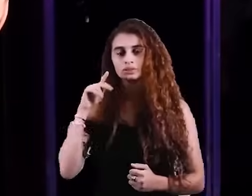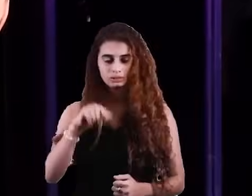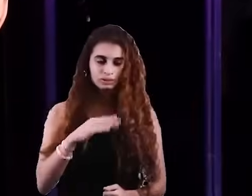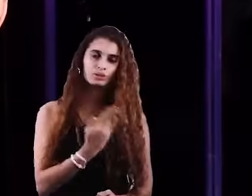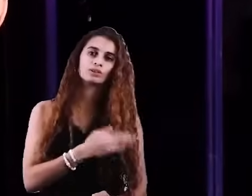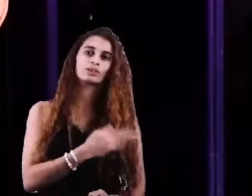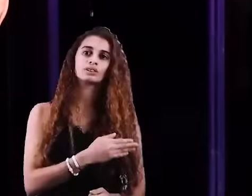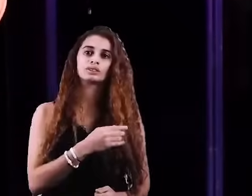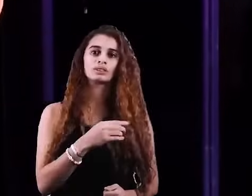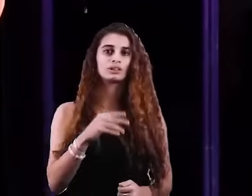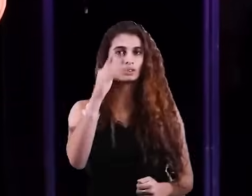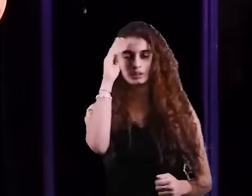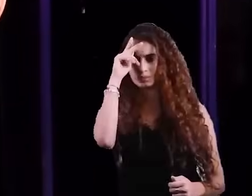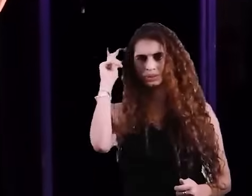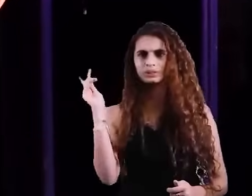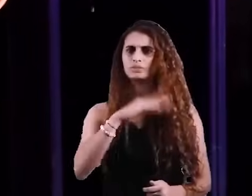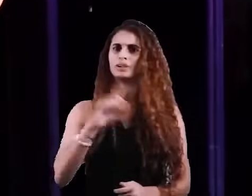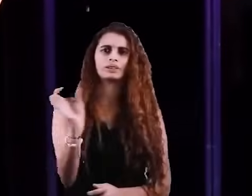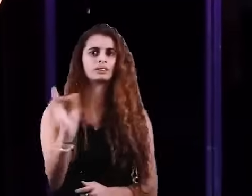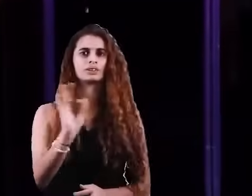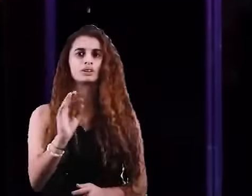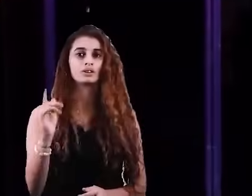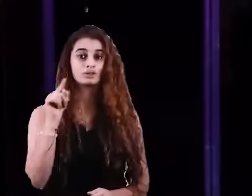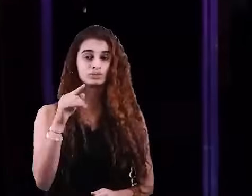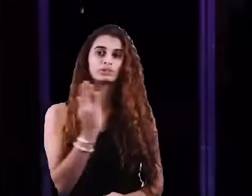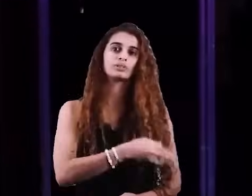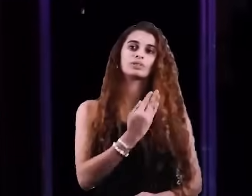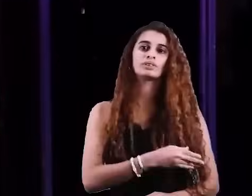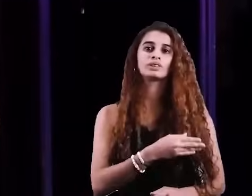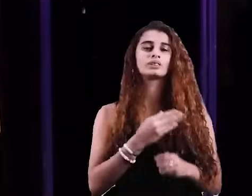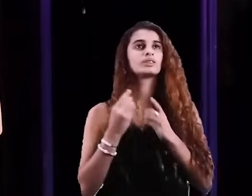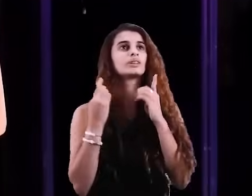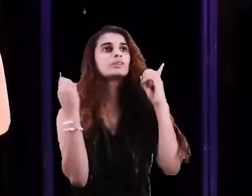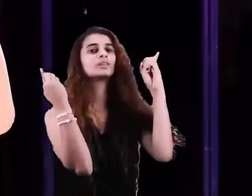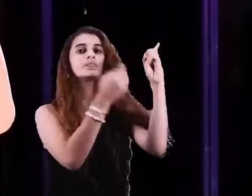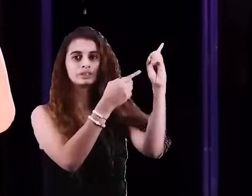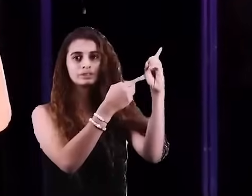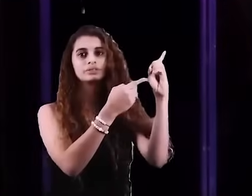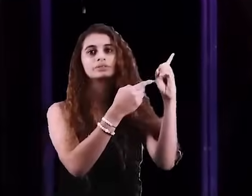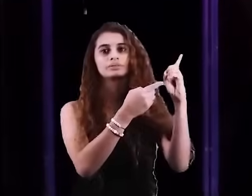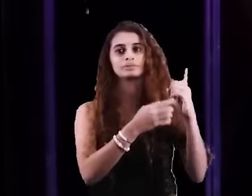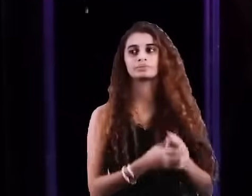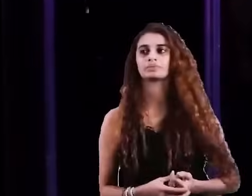Nabal. Você entende? Seu coração não é de Nabal.